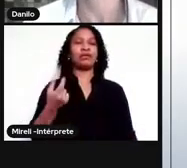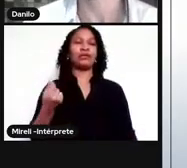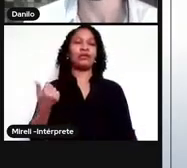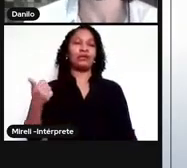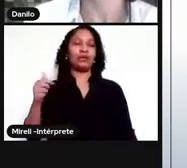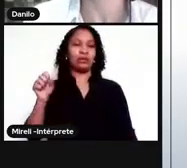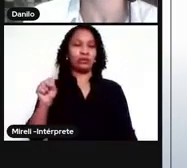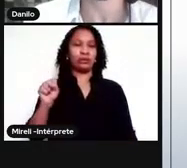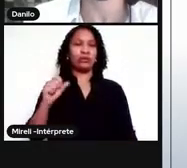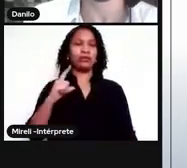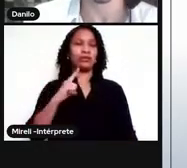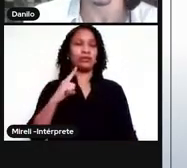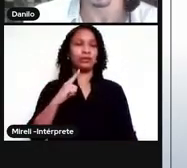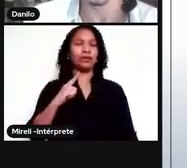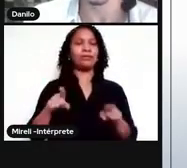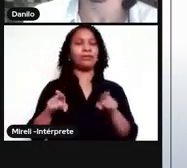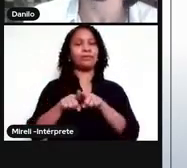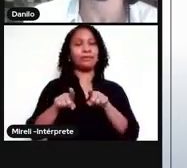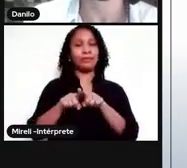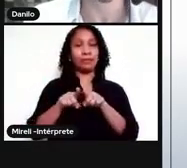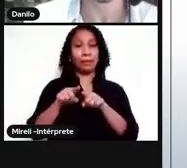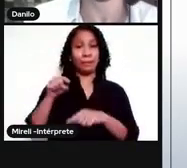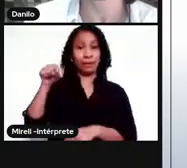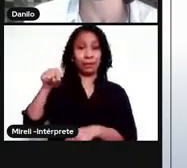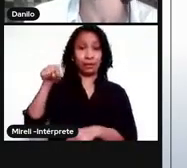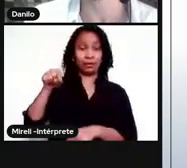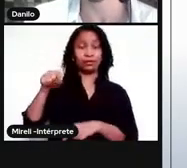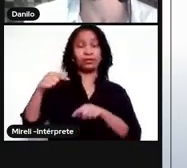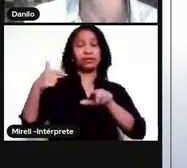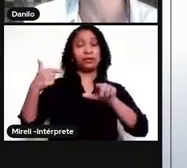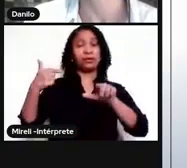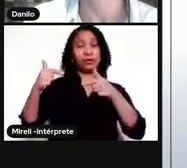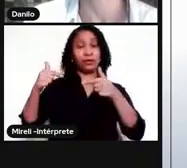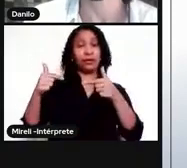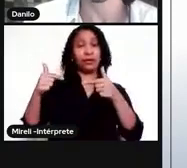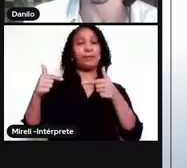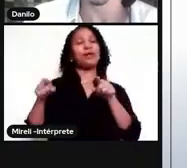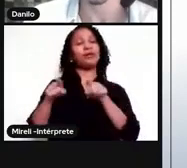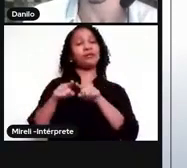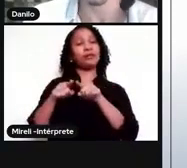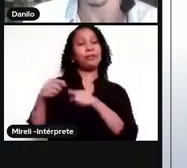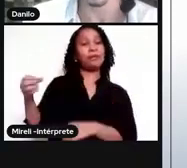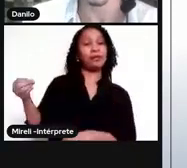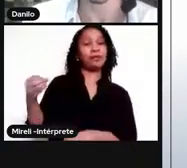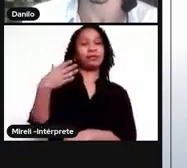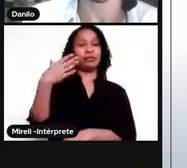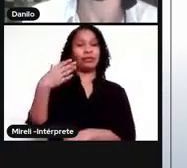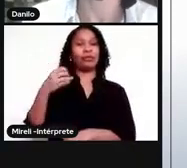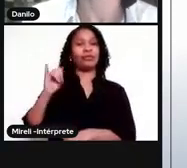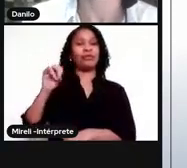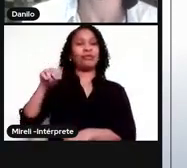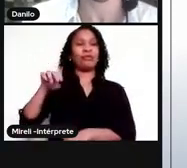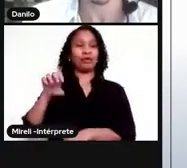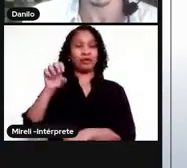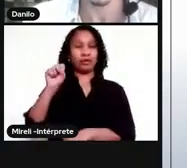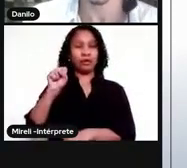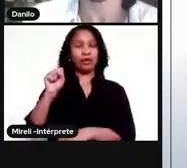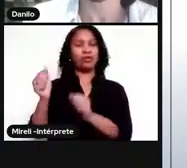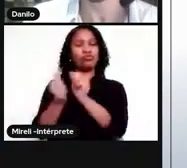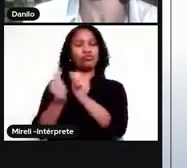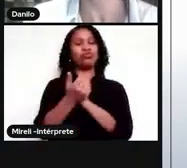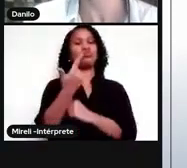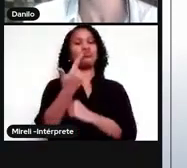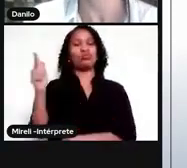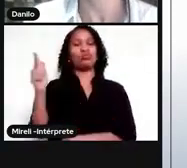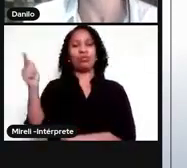Então, aqui tem o trabalho Menezes, que é um trabalho recente, utilizado, Menezes e colaboradores, que eles utilizaram, no